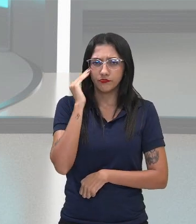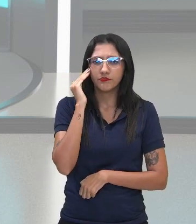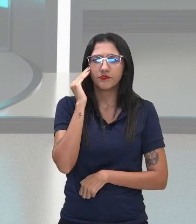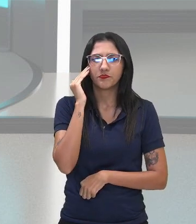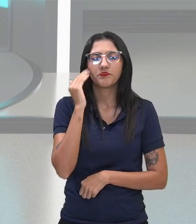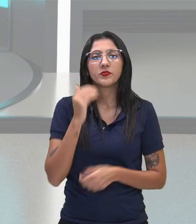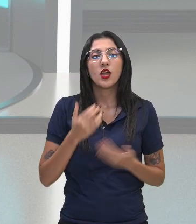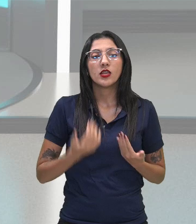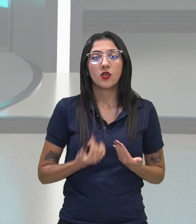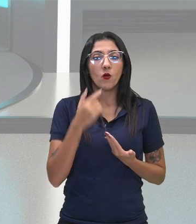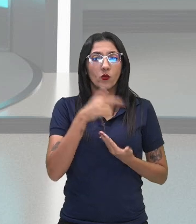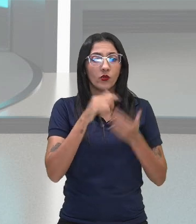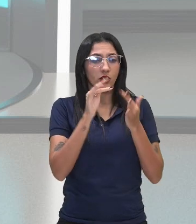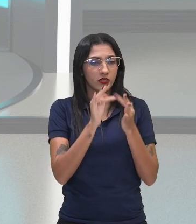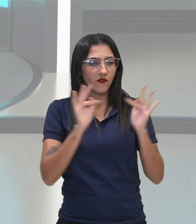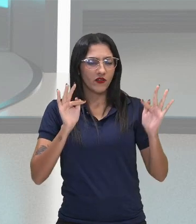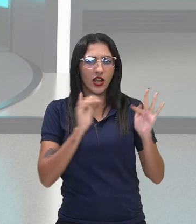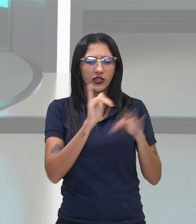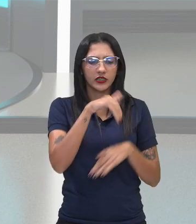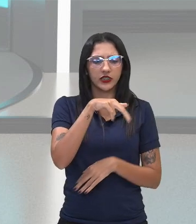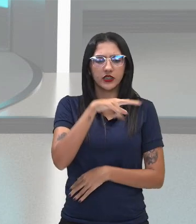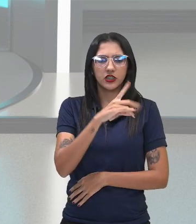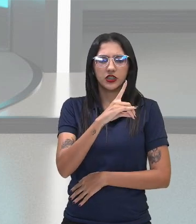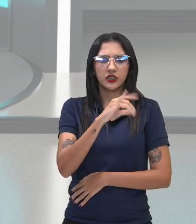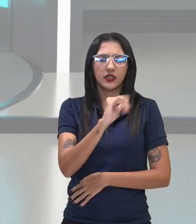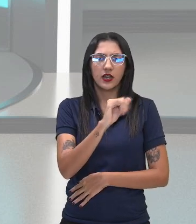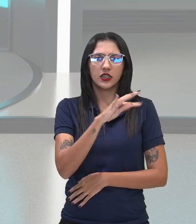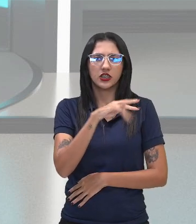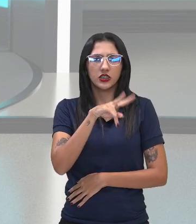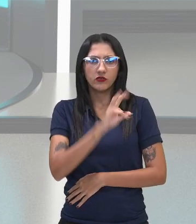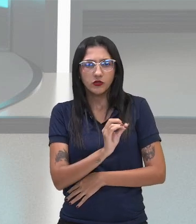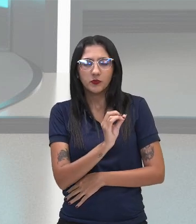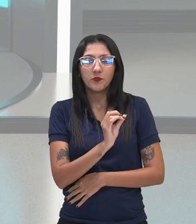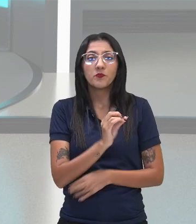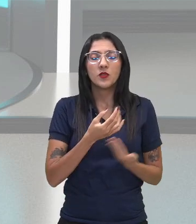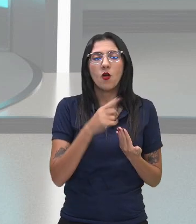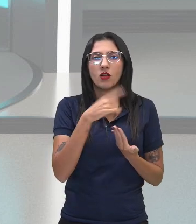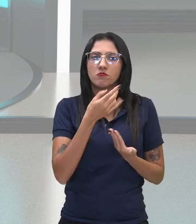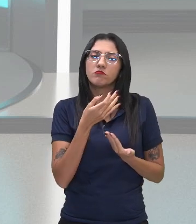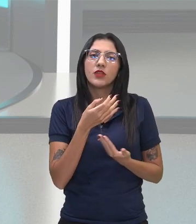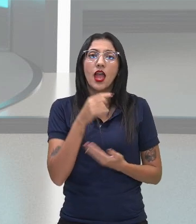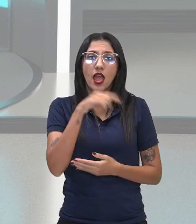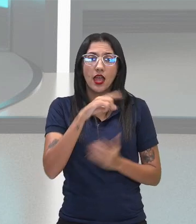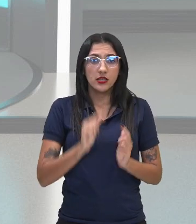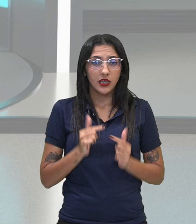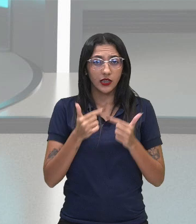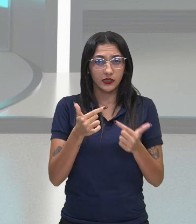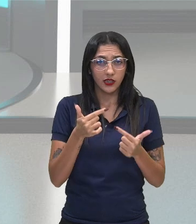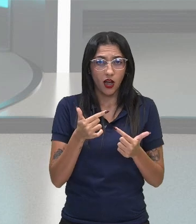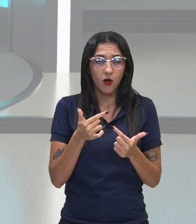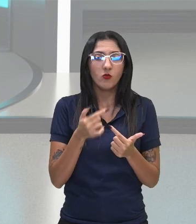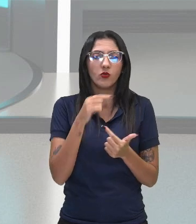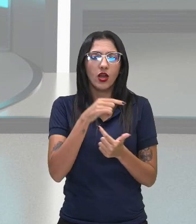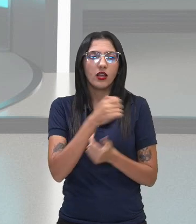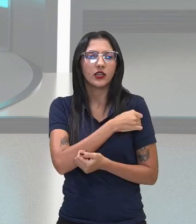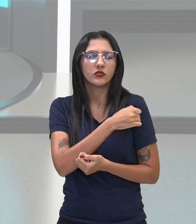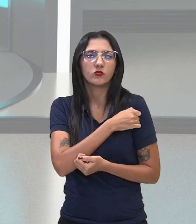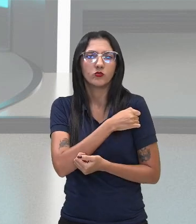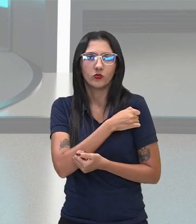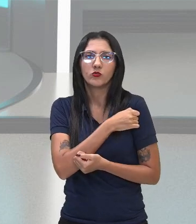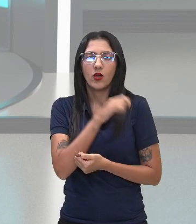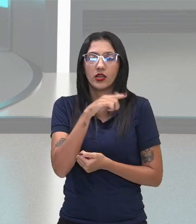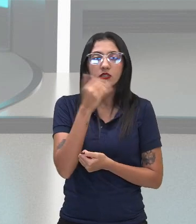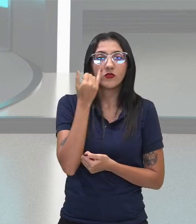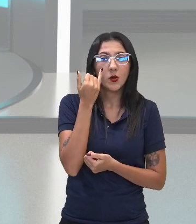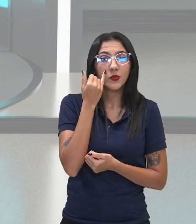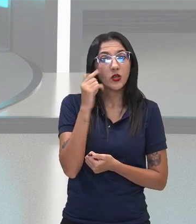nessa modalidade aí do indicativo, nós podemos perceber que esta ação, que essa informação,